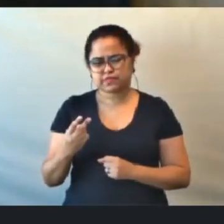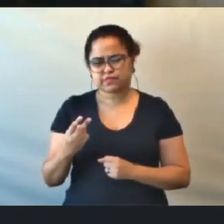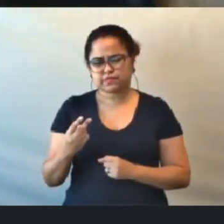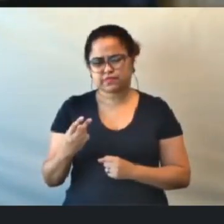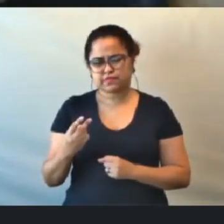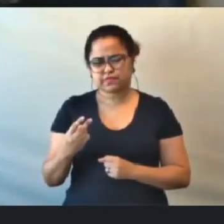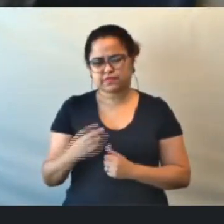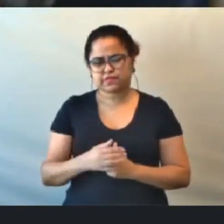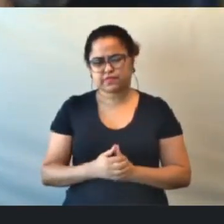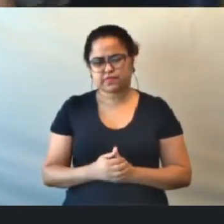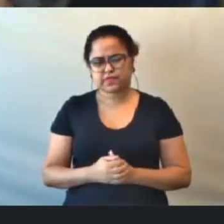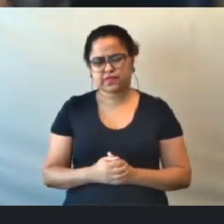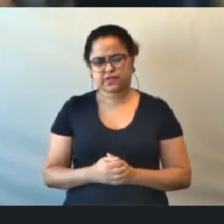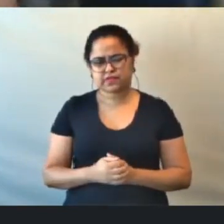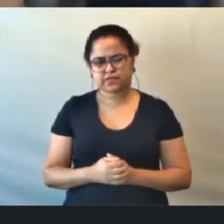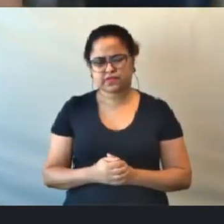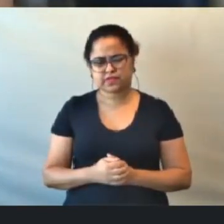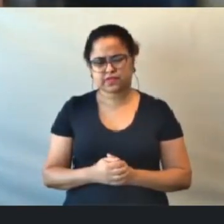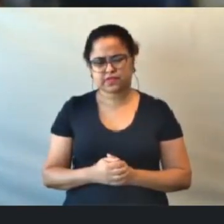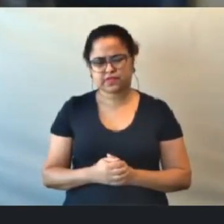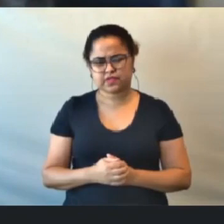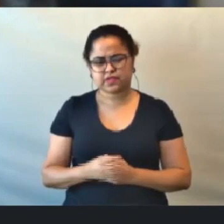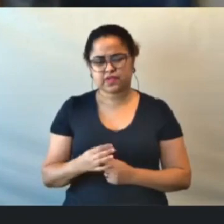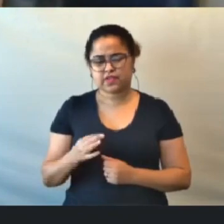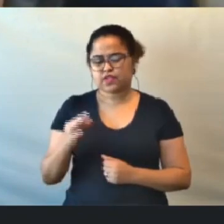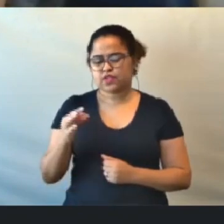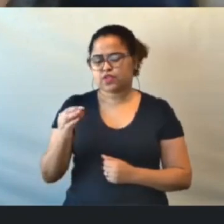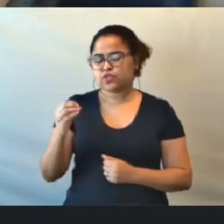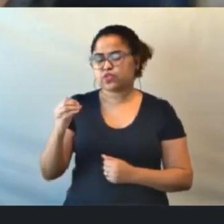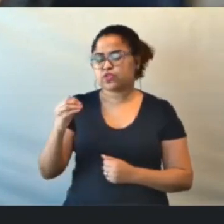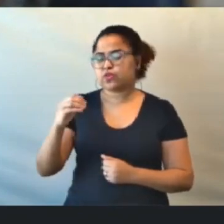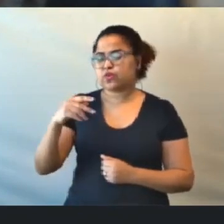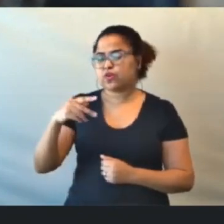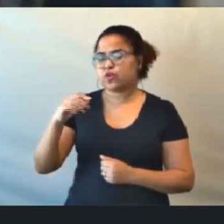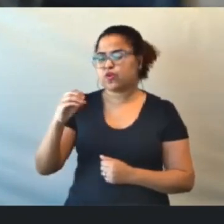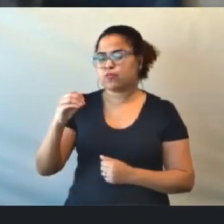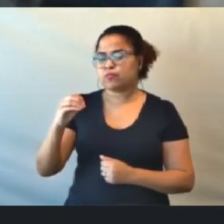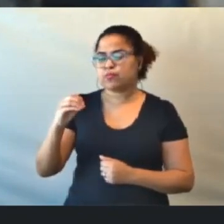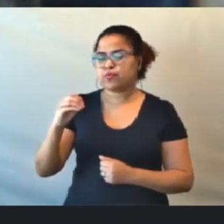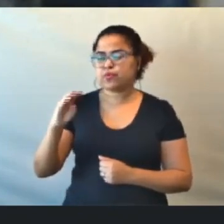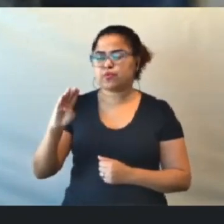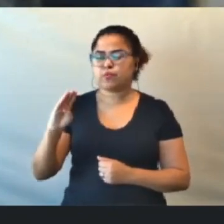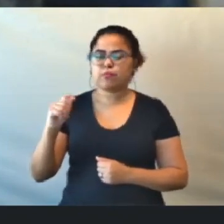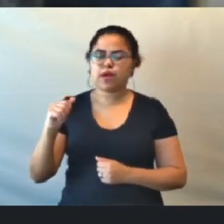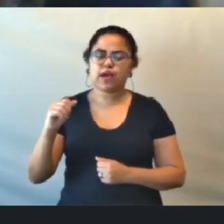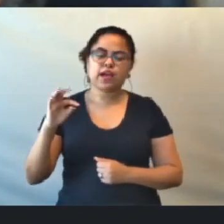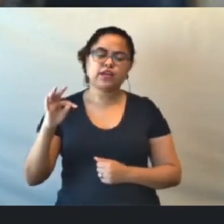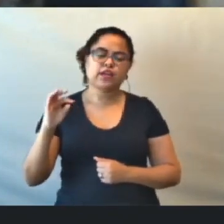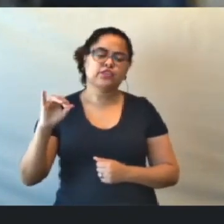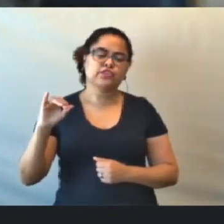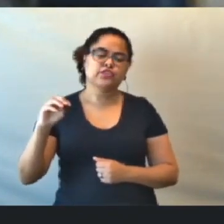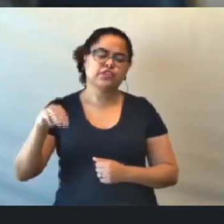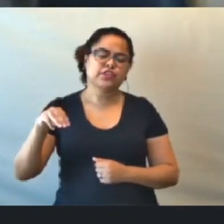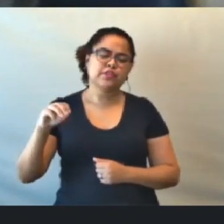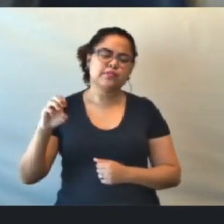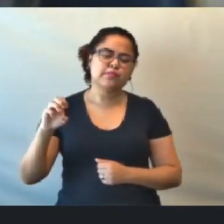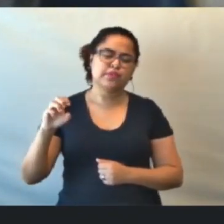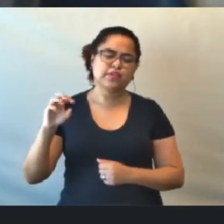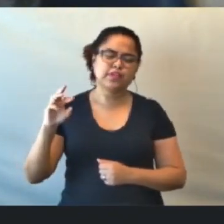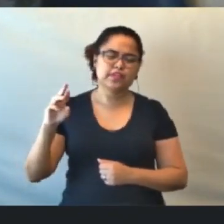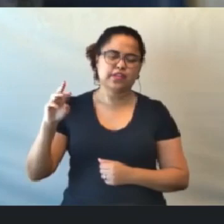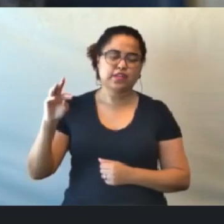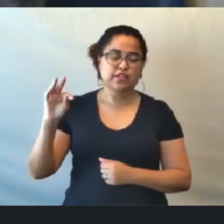A topobatimetria do lago, há uma recente, eu não vou me lembrar do ano aqui,